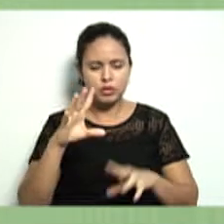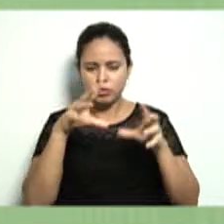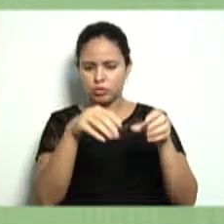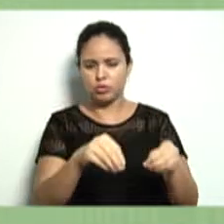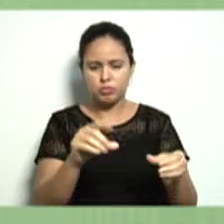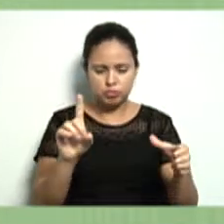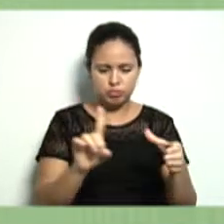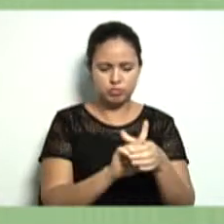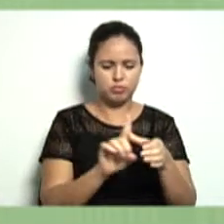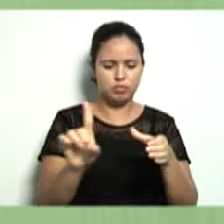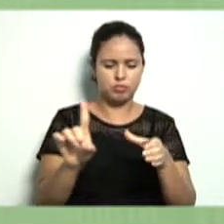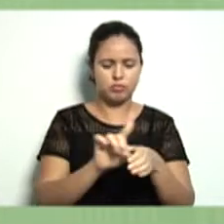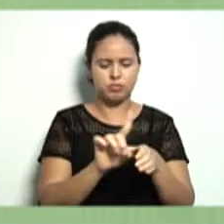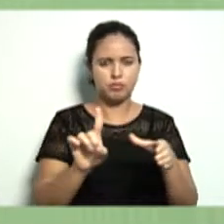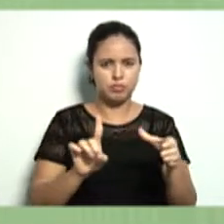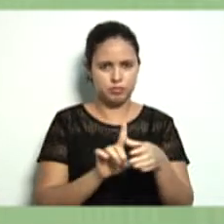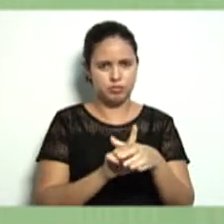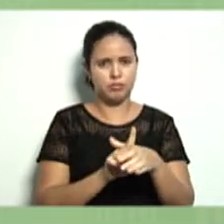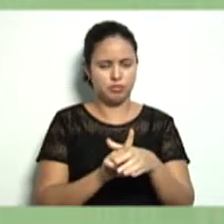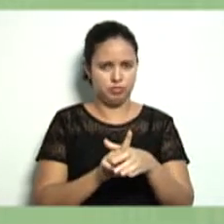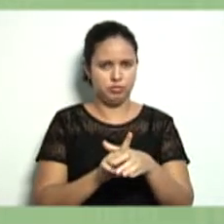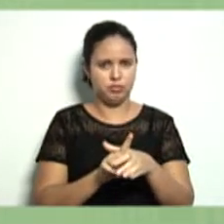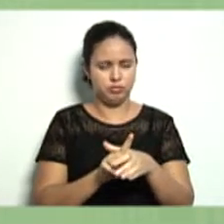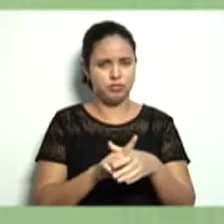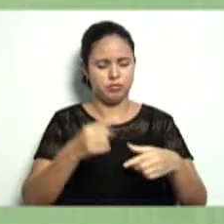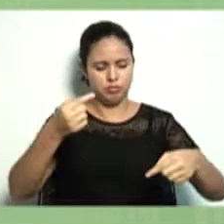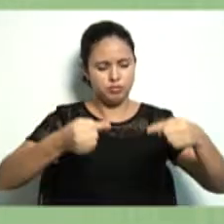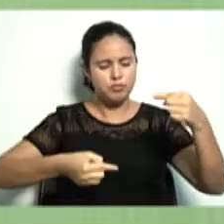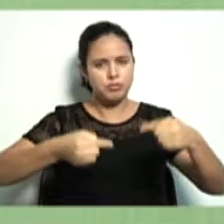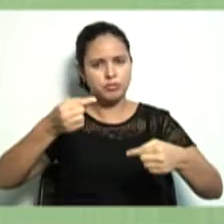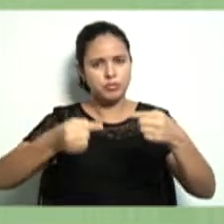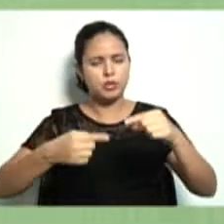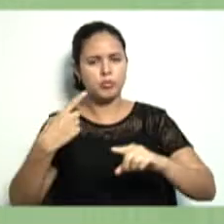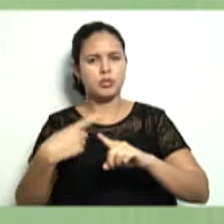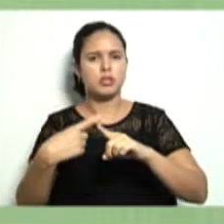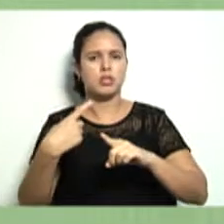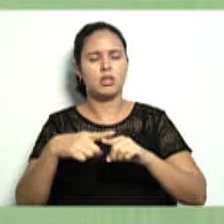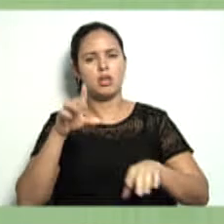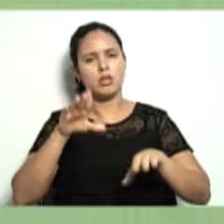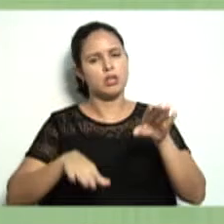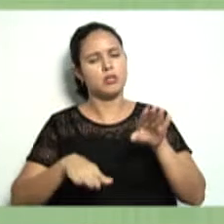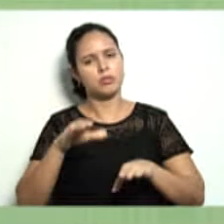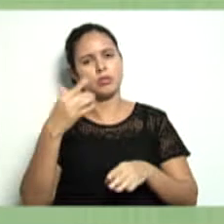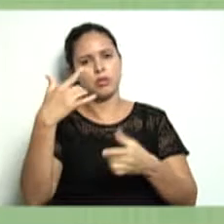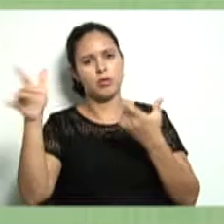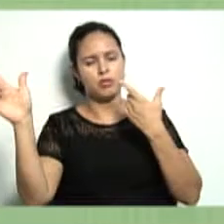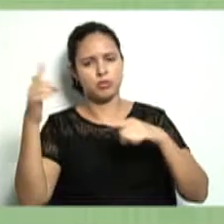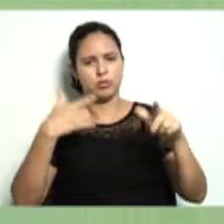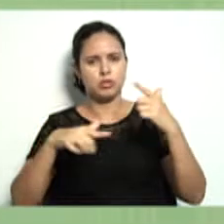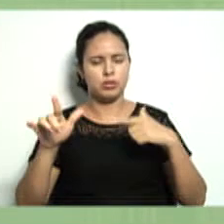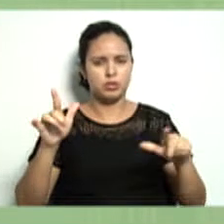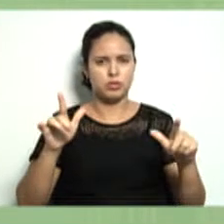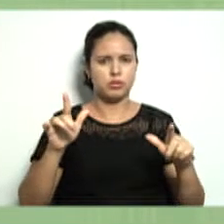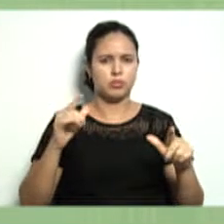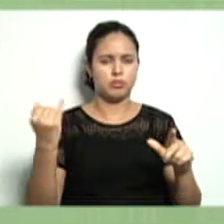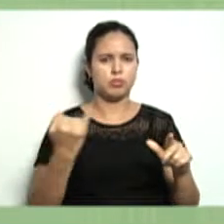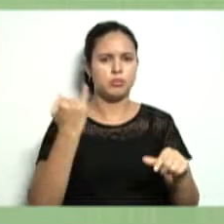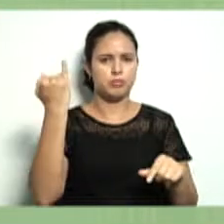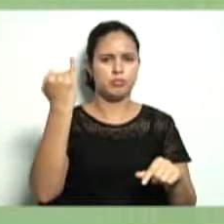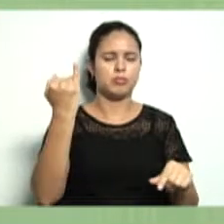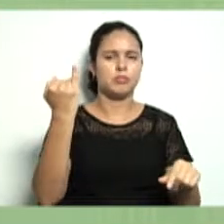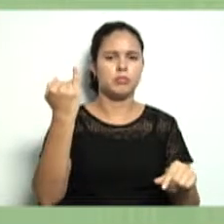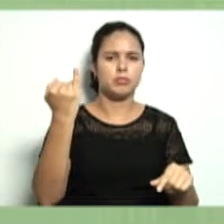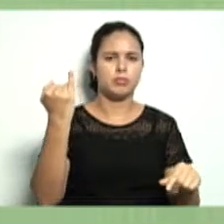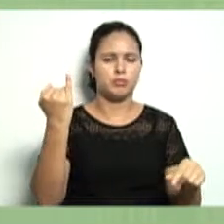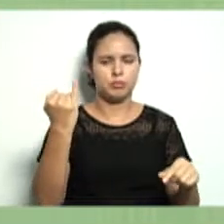envolvidos, isso não é suficiente para ter uma vantagem competitiva. Por quê? Tem alguns outros quesitos que é importante. Interação entre